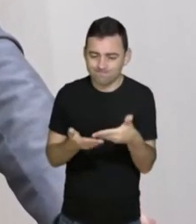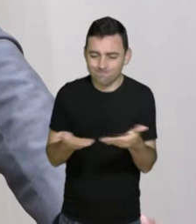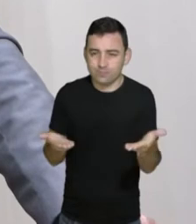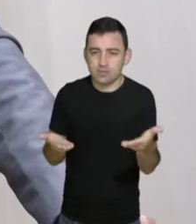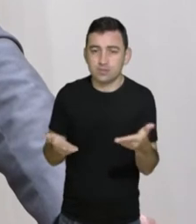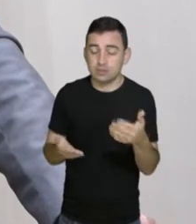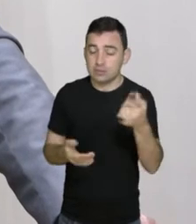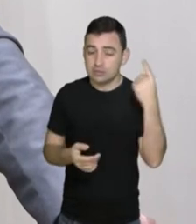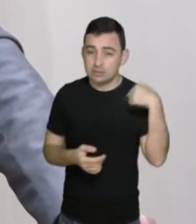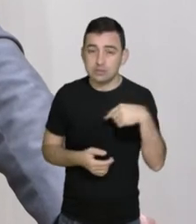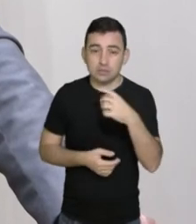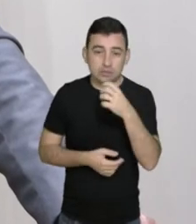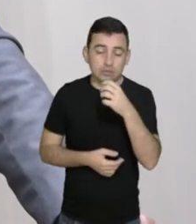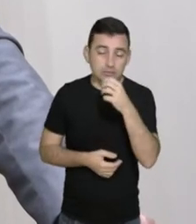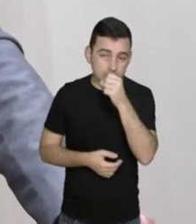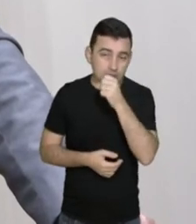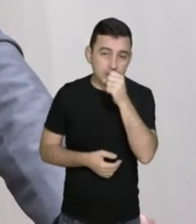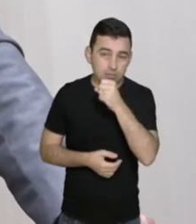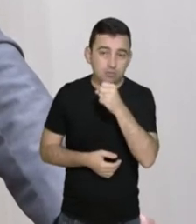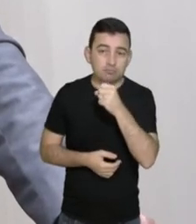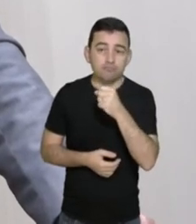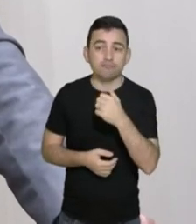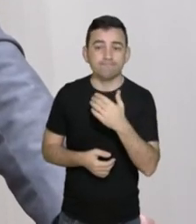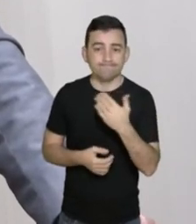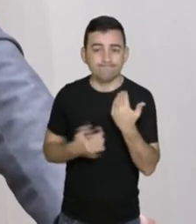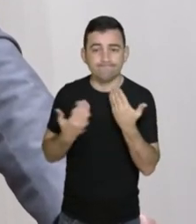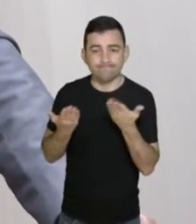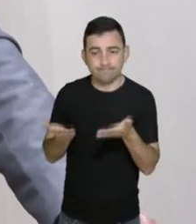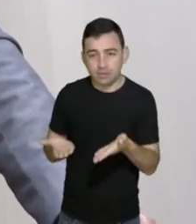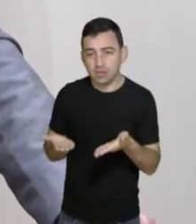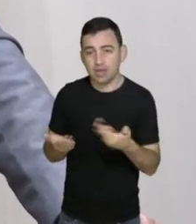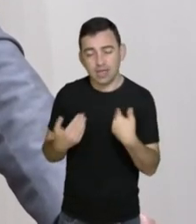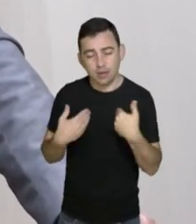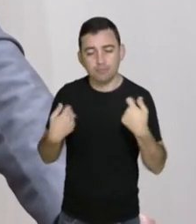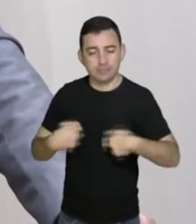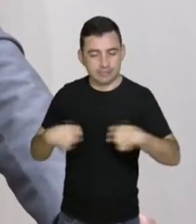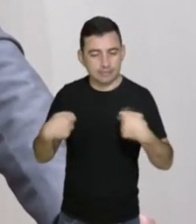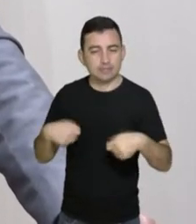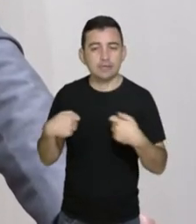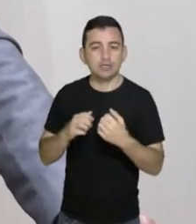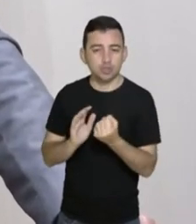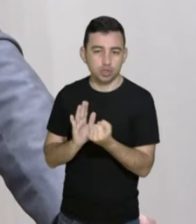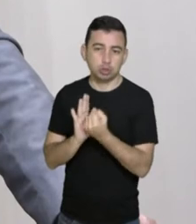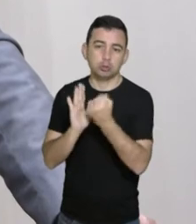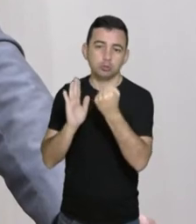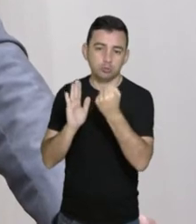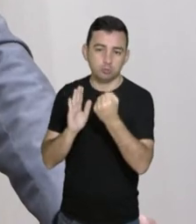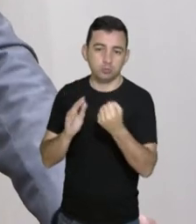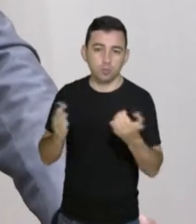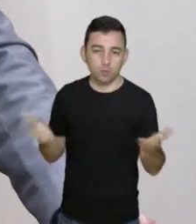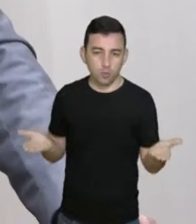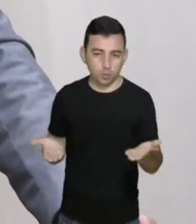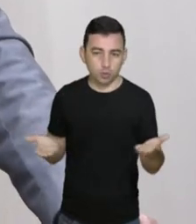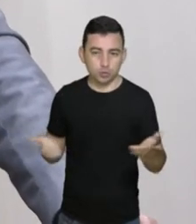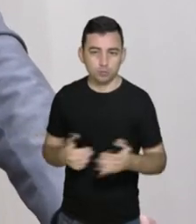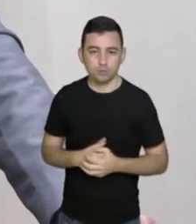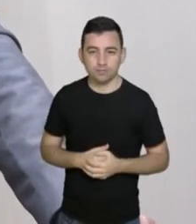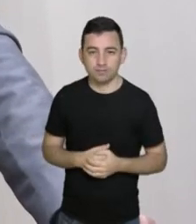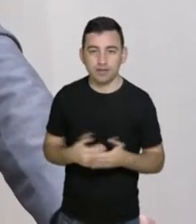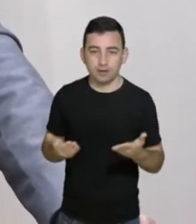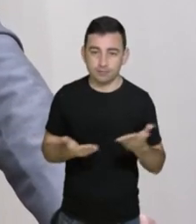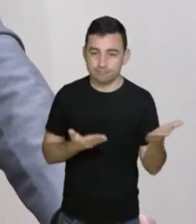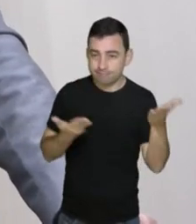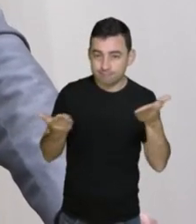sábado um grande homem público e eu não poderia deixar de fazer este registro na data de hoje. Passo,